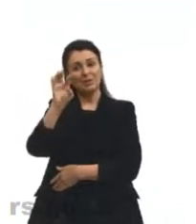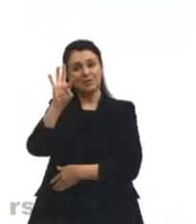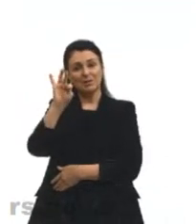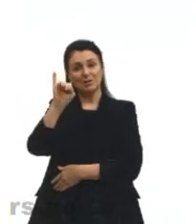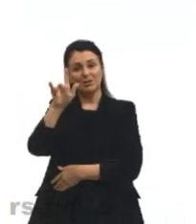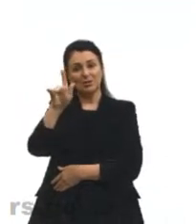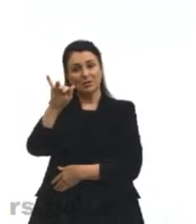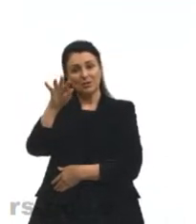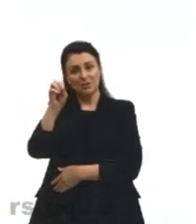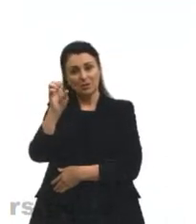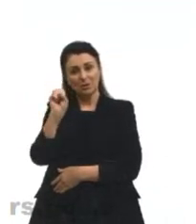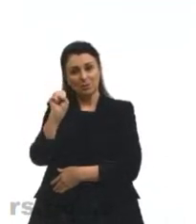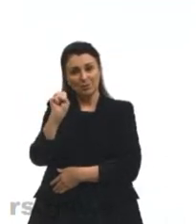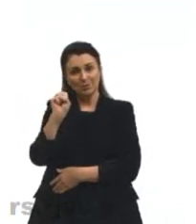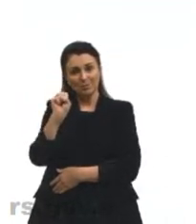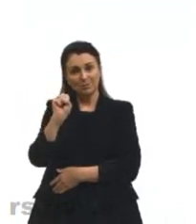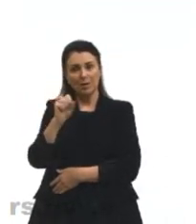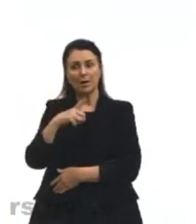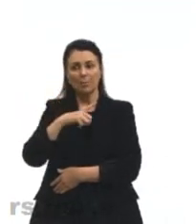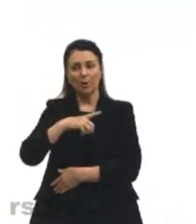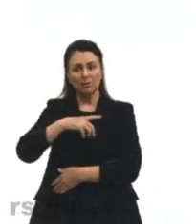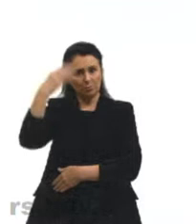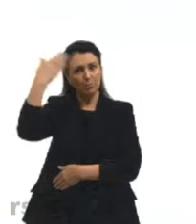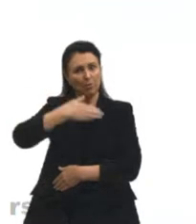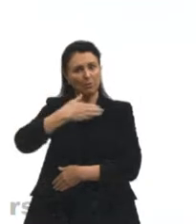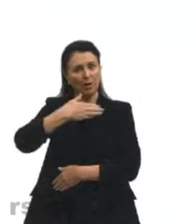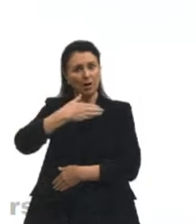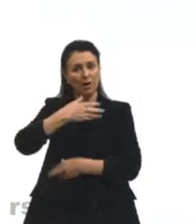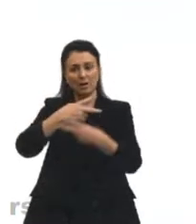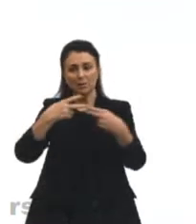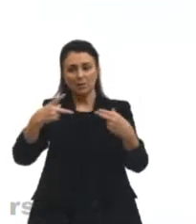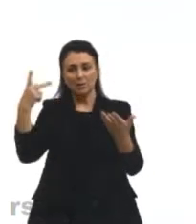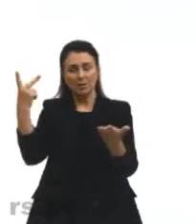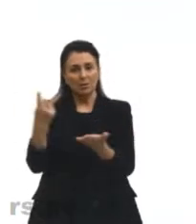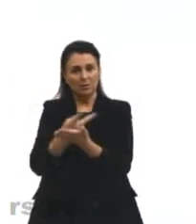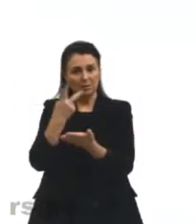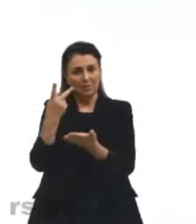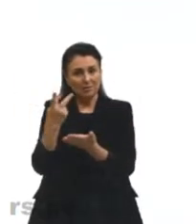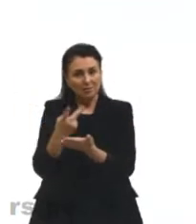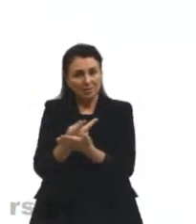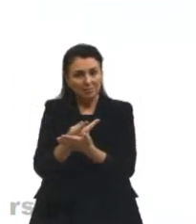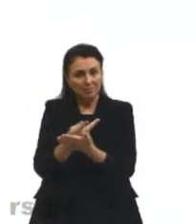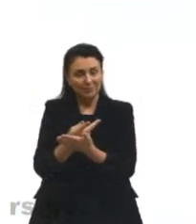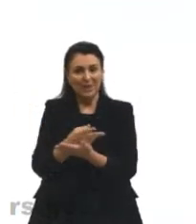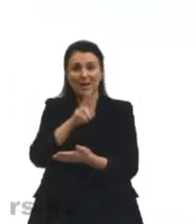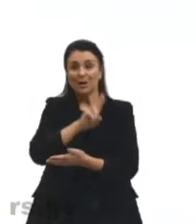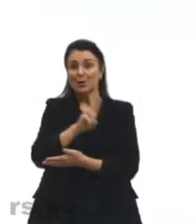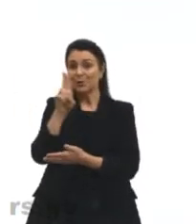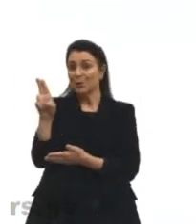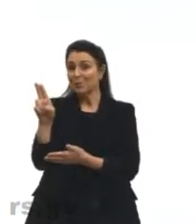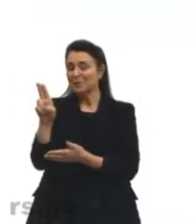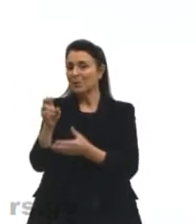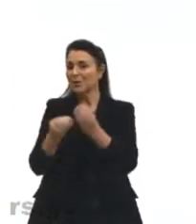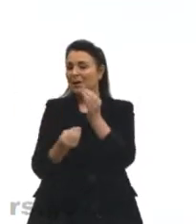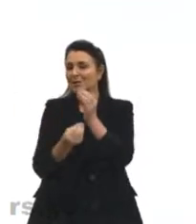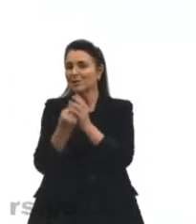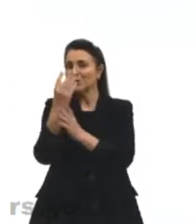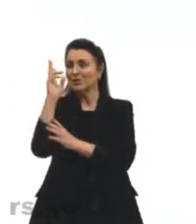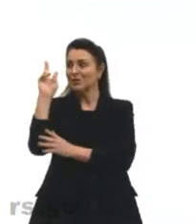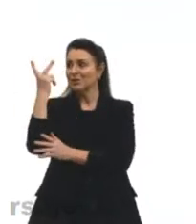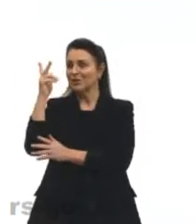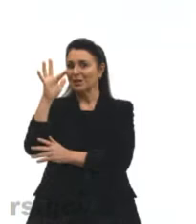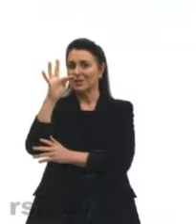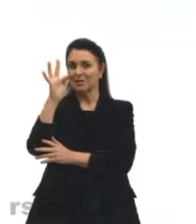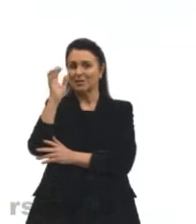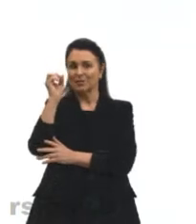dá um testemunho sobre aquilo que aconteceu e a gente vai chamar esses vestígios então de fontes históricas